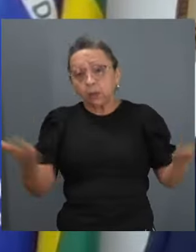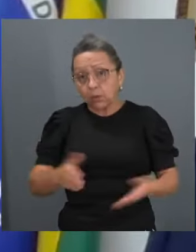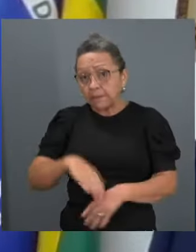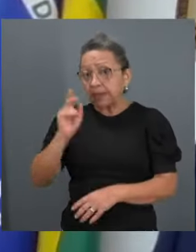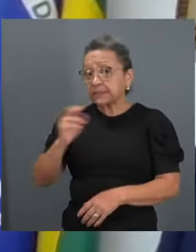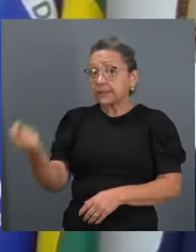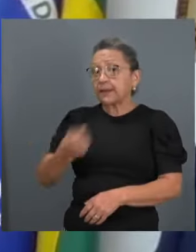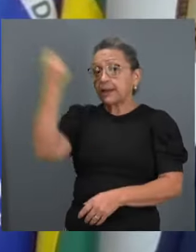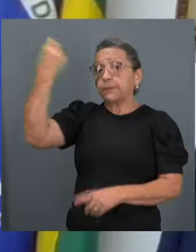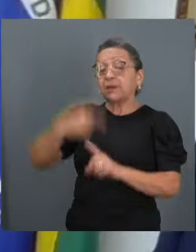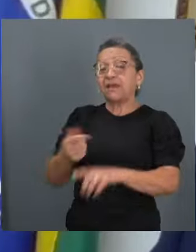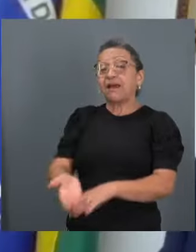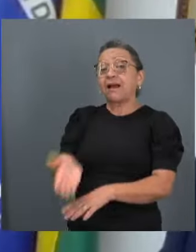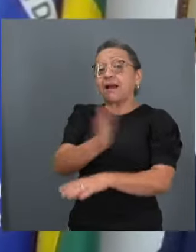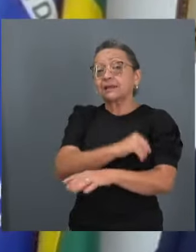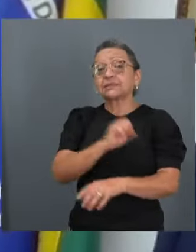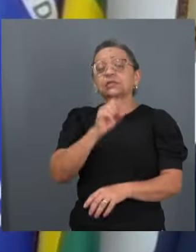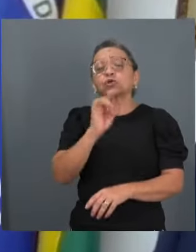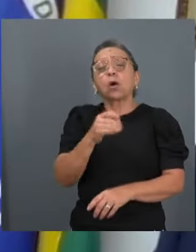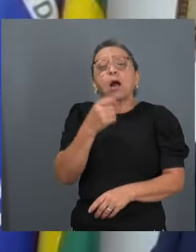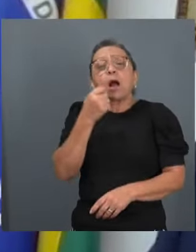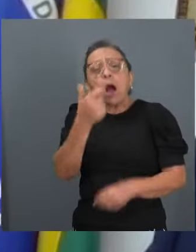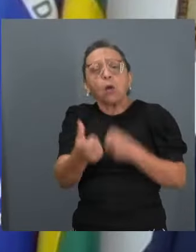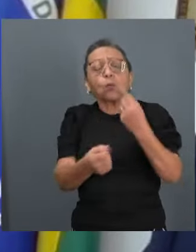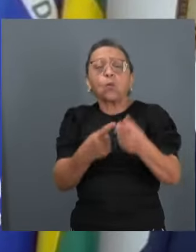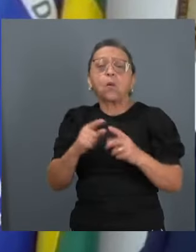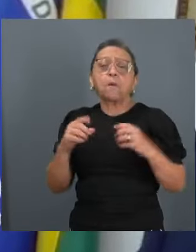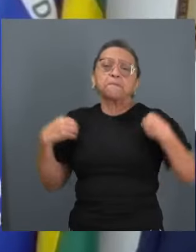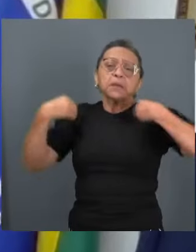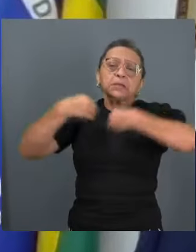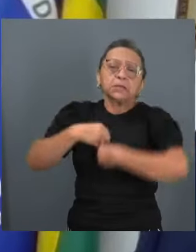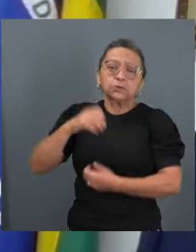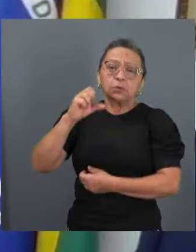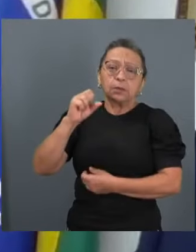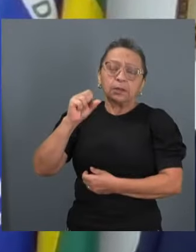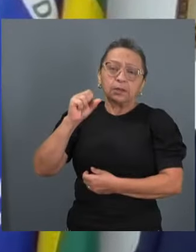porque antes eram alguns ministros apenas do STF, do TSE.